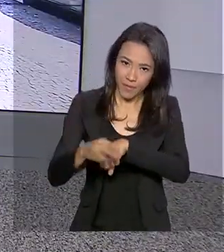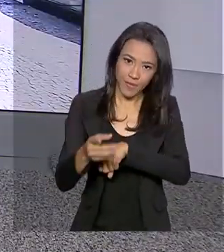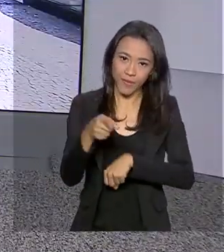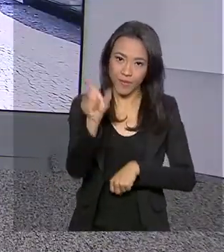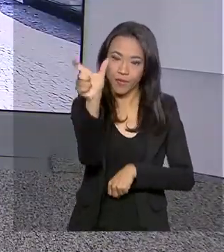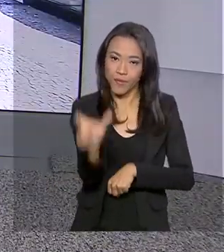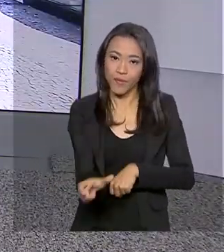direto do Rio de Janeiro.